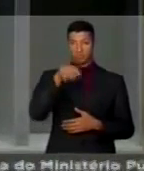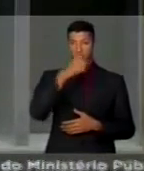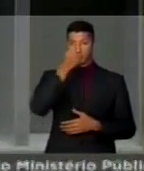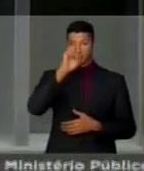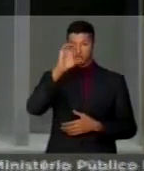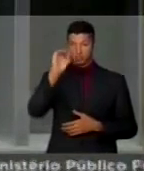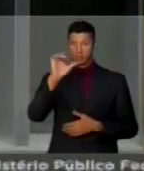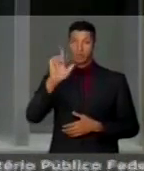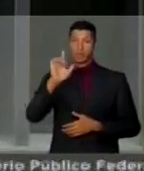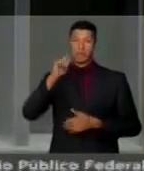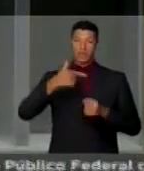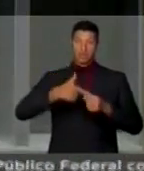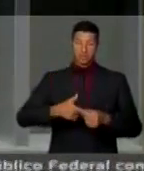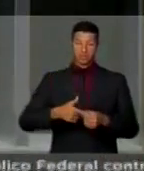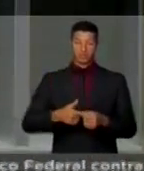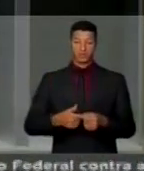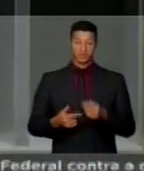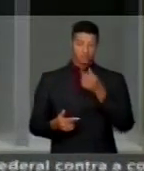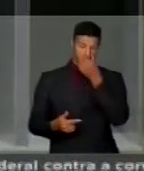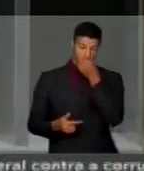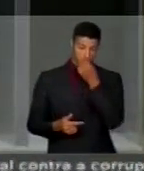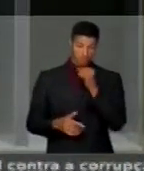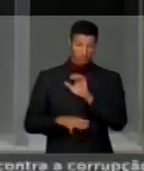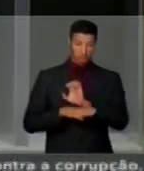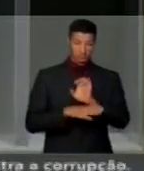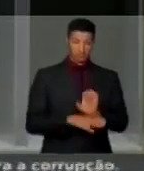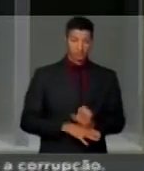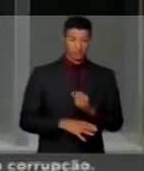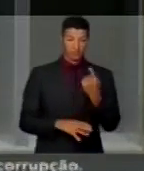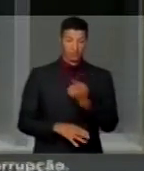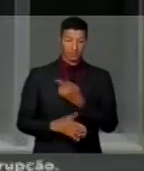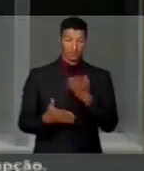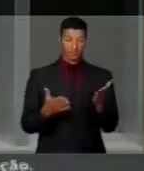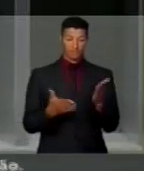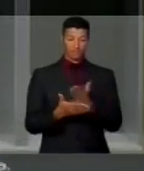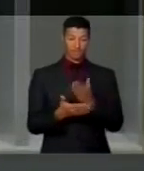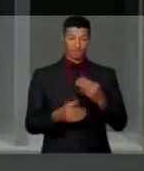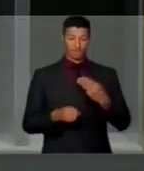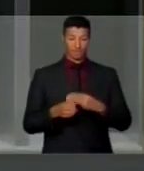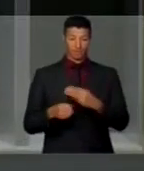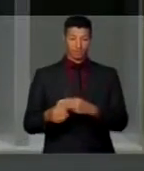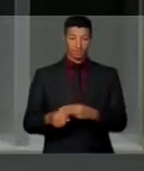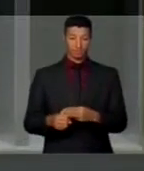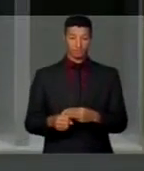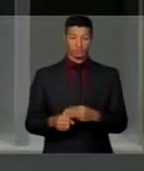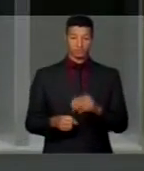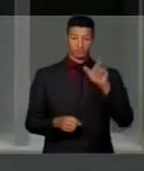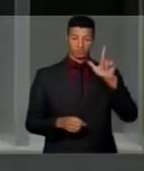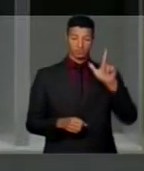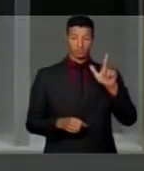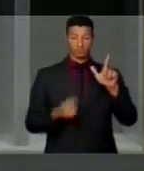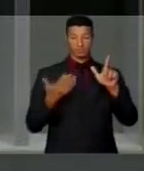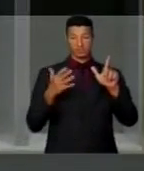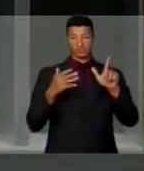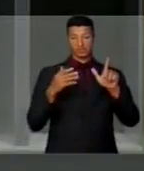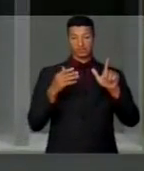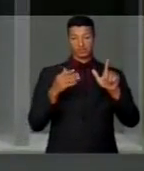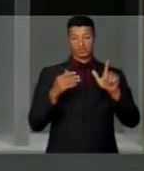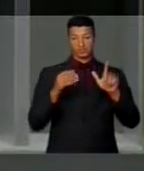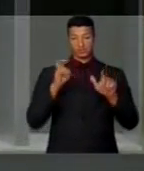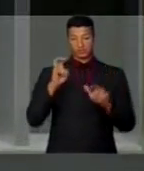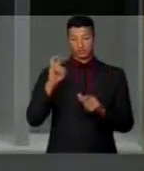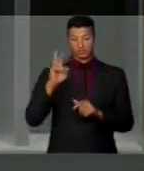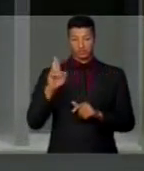R$1,80 o litro da gasolina. No meu estado, em alguns municípios, o litro do combustível é vendido por